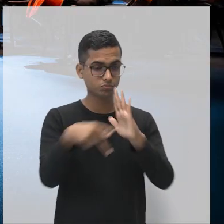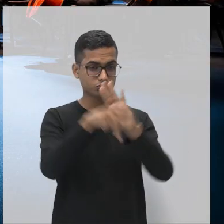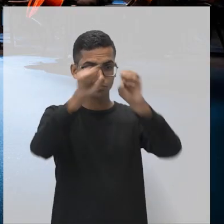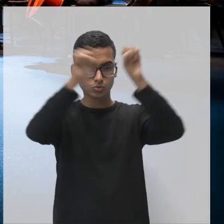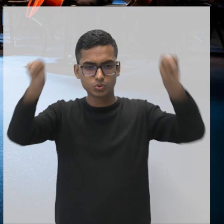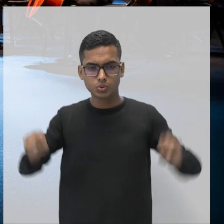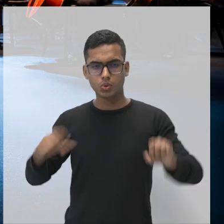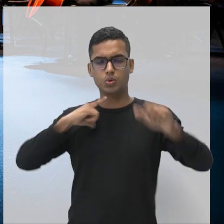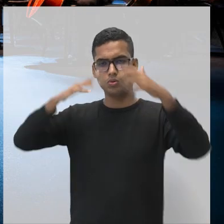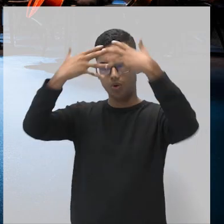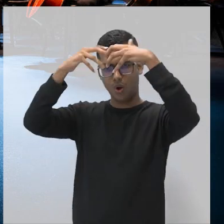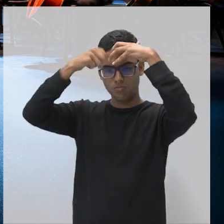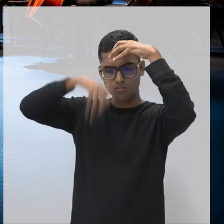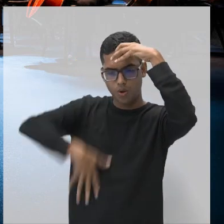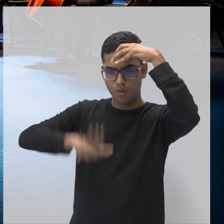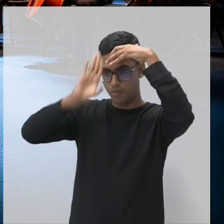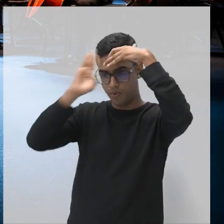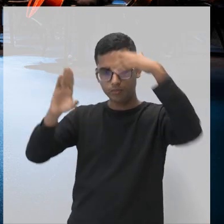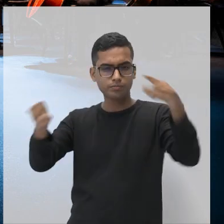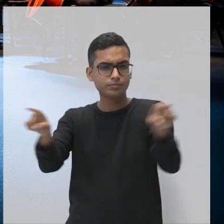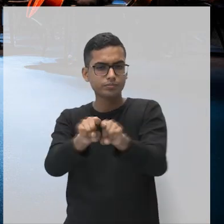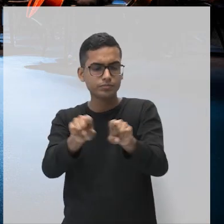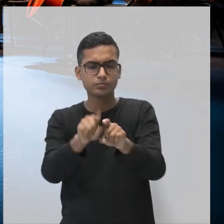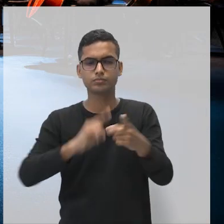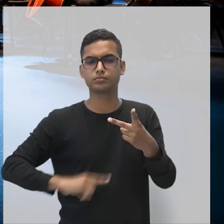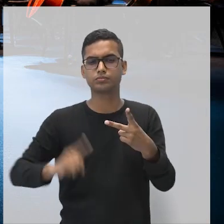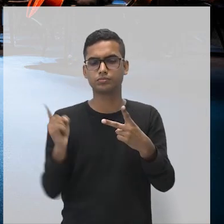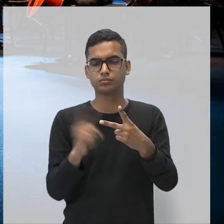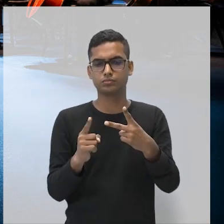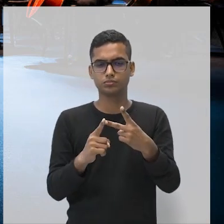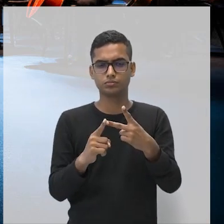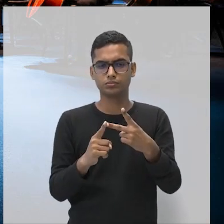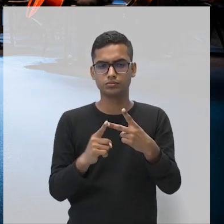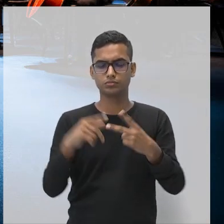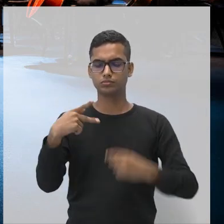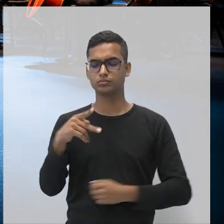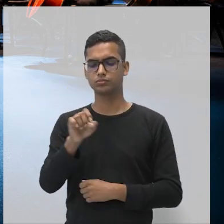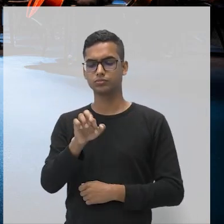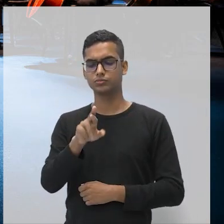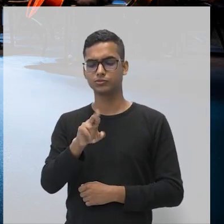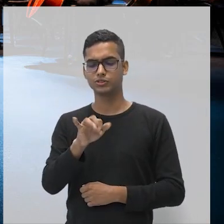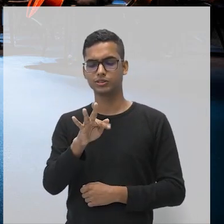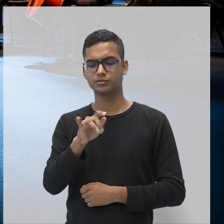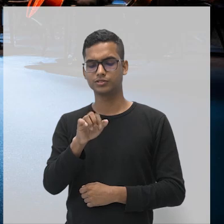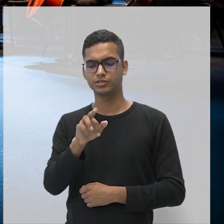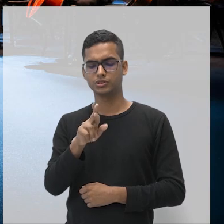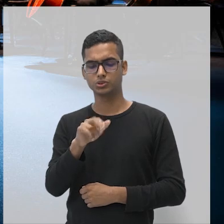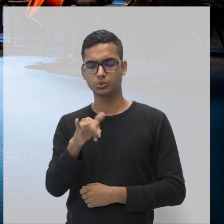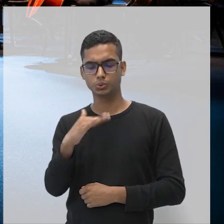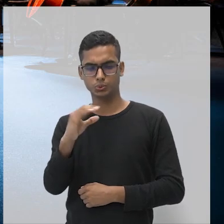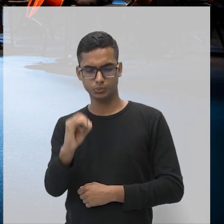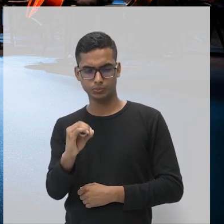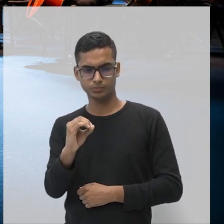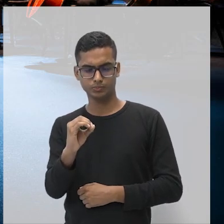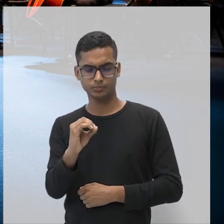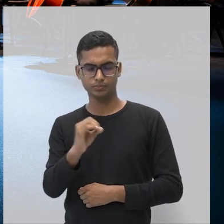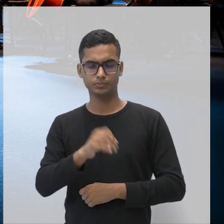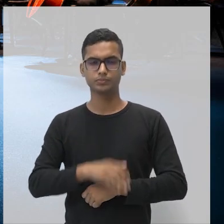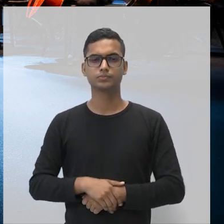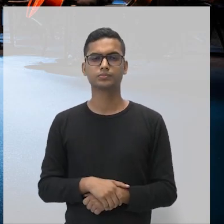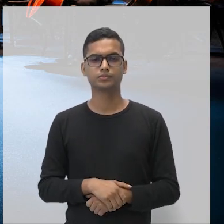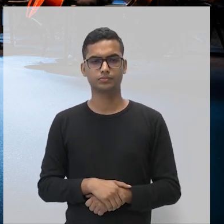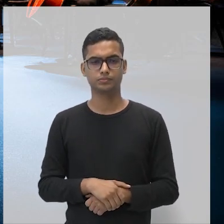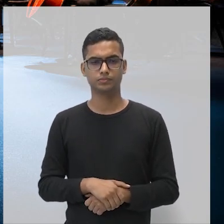central e o sistema nervoso periférico. Então, com essa ideia, a gente faz